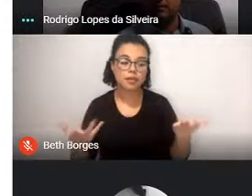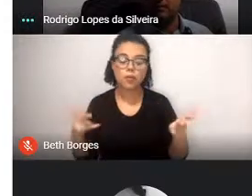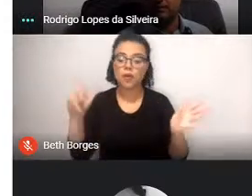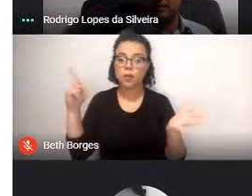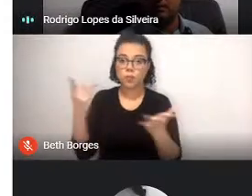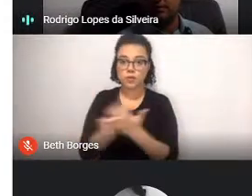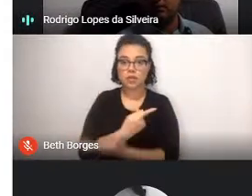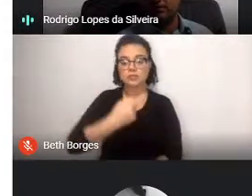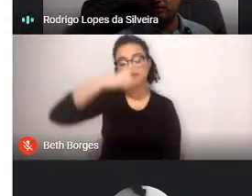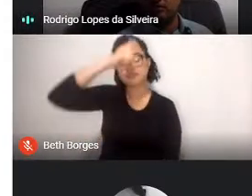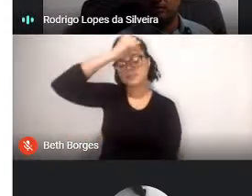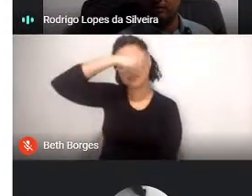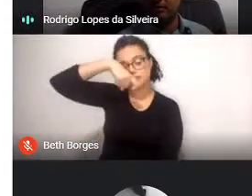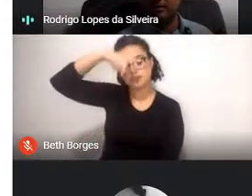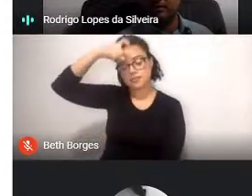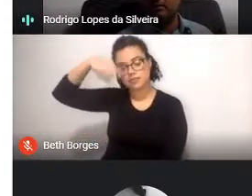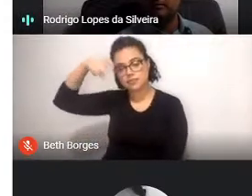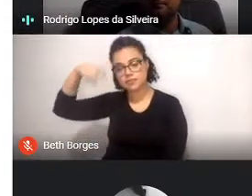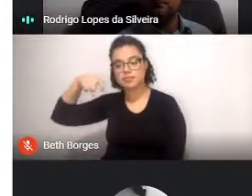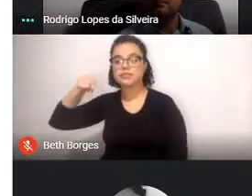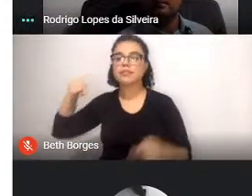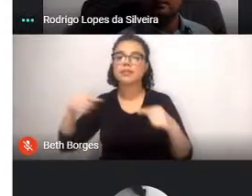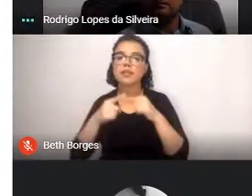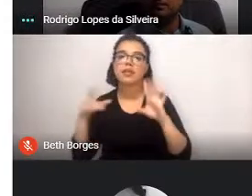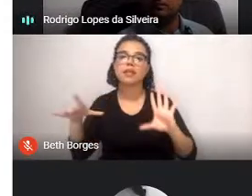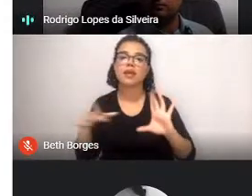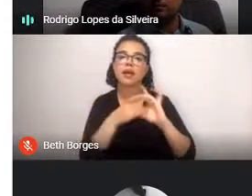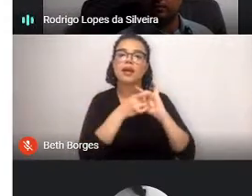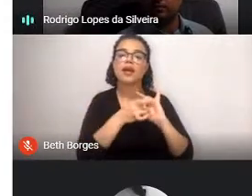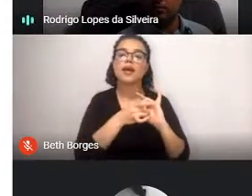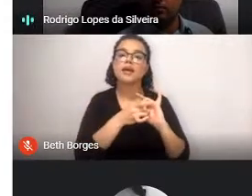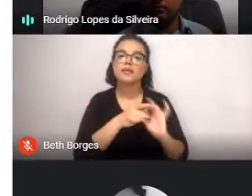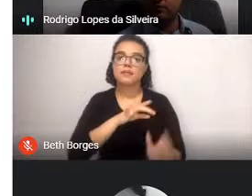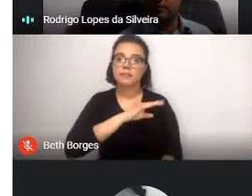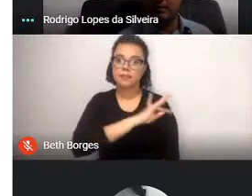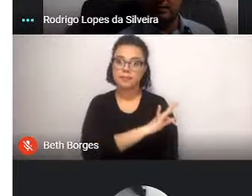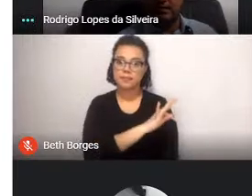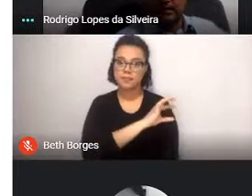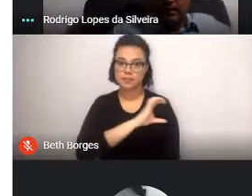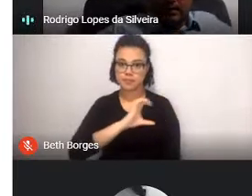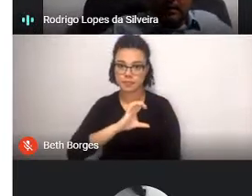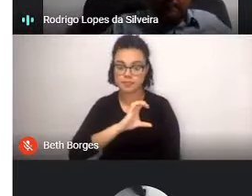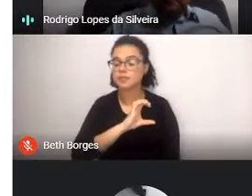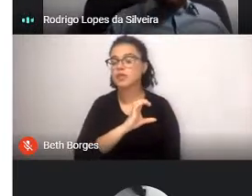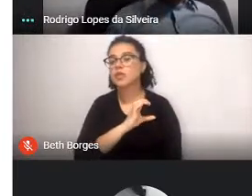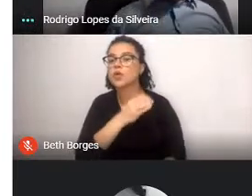hipnose na terapia cognitivo-comportamental, né? Seguindo os protocolos,